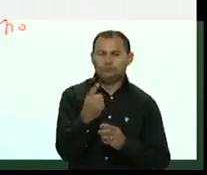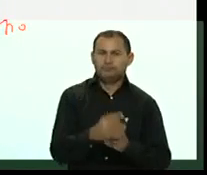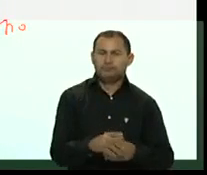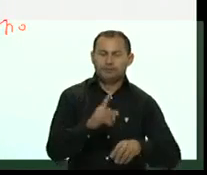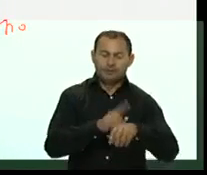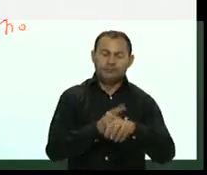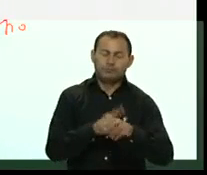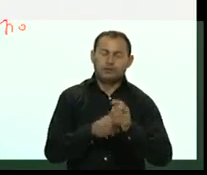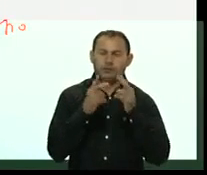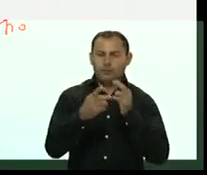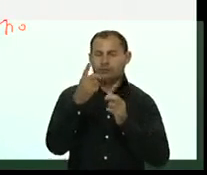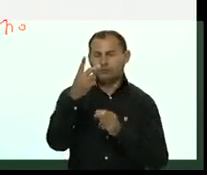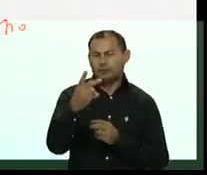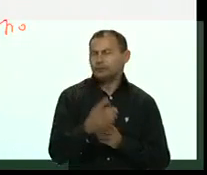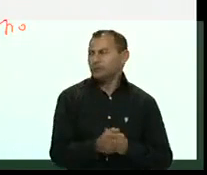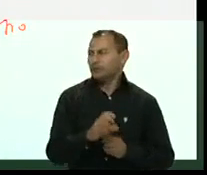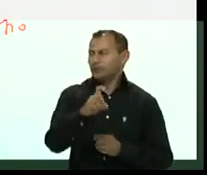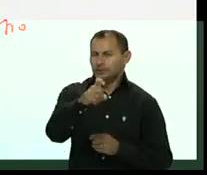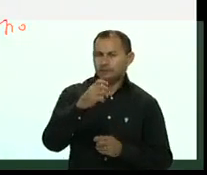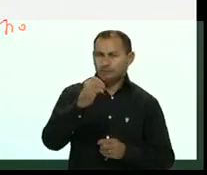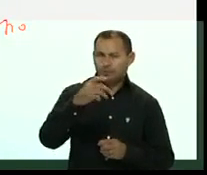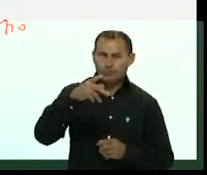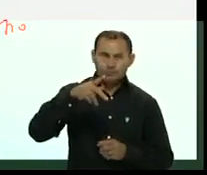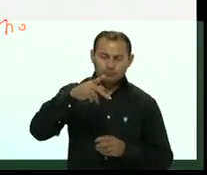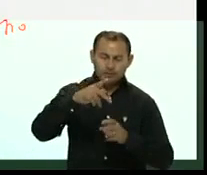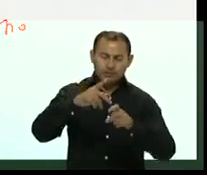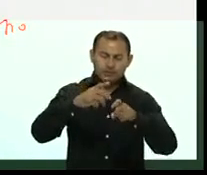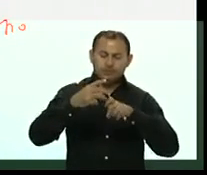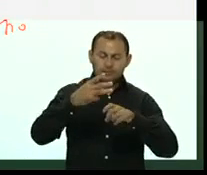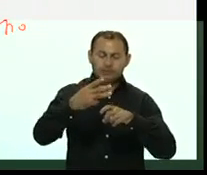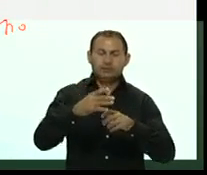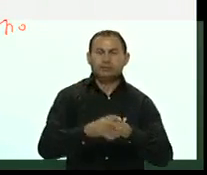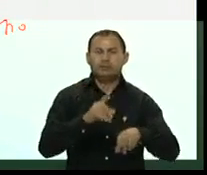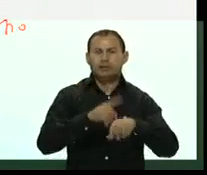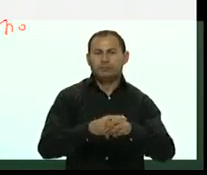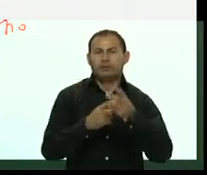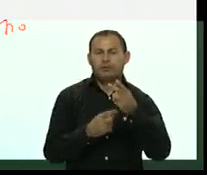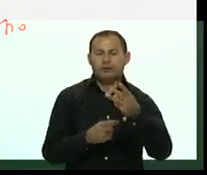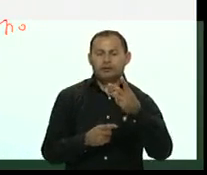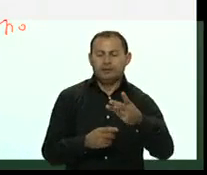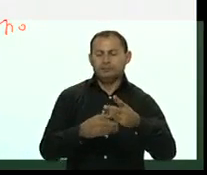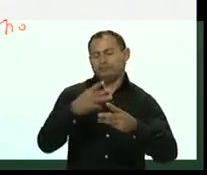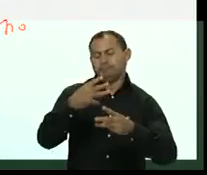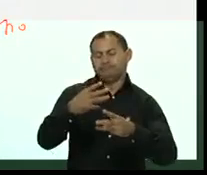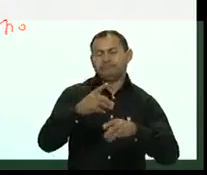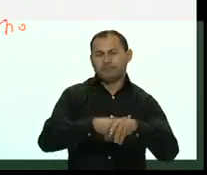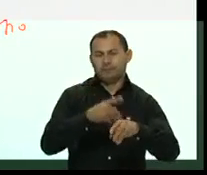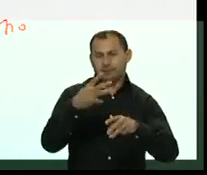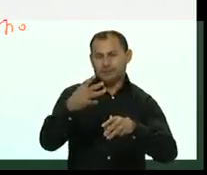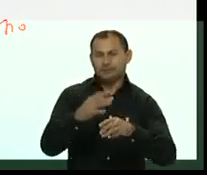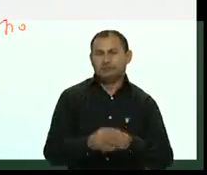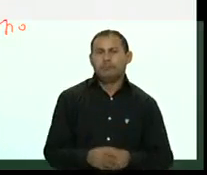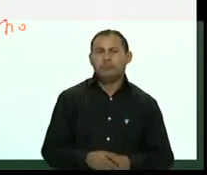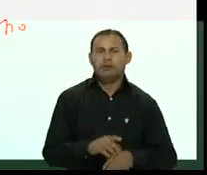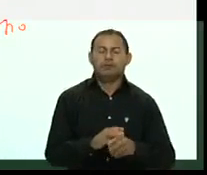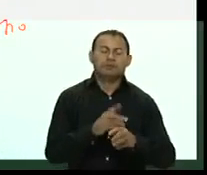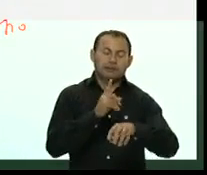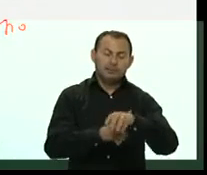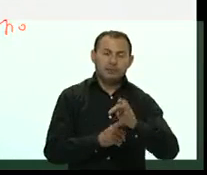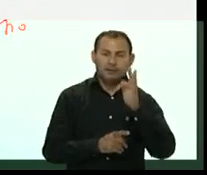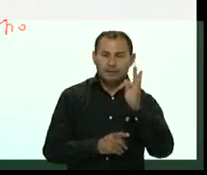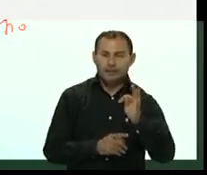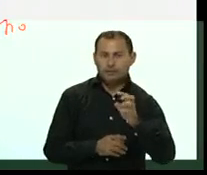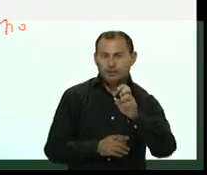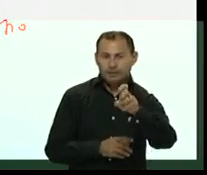Tempo igual a 2, expoente 2. Tempo igual a 3, expoente 3. Se o meu tempo for T, o